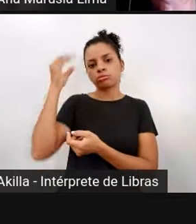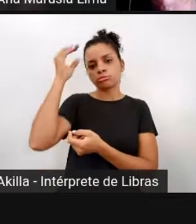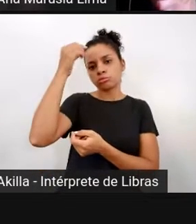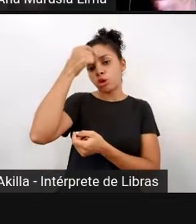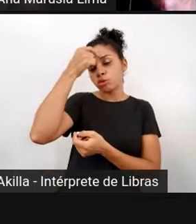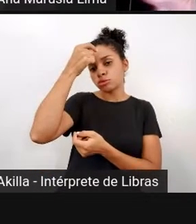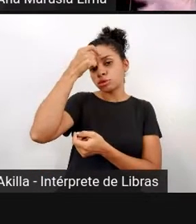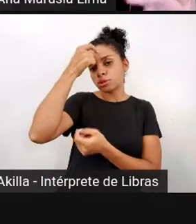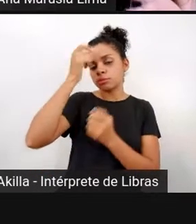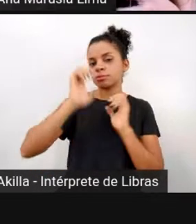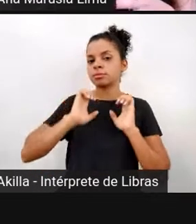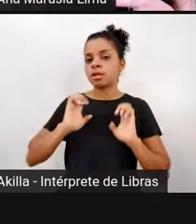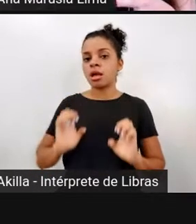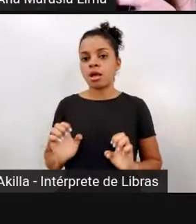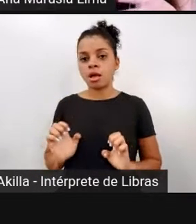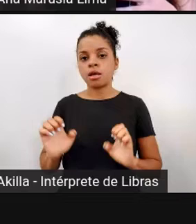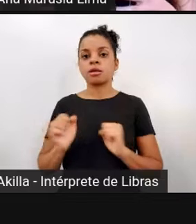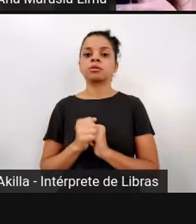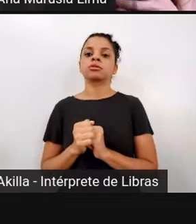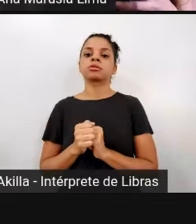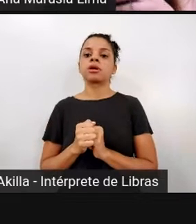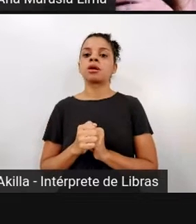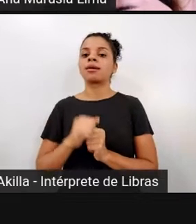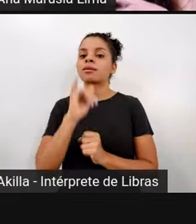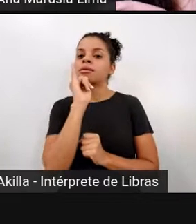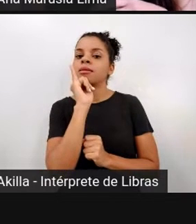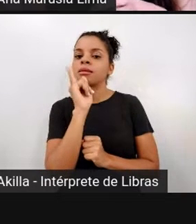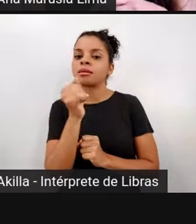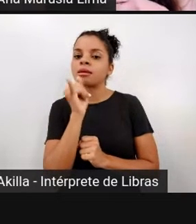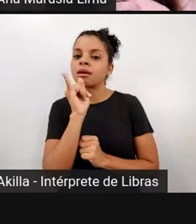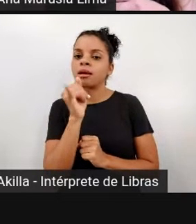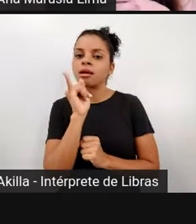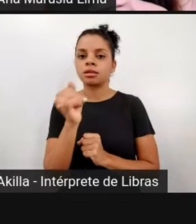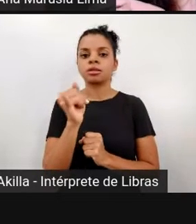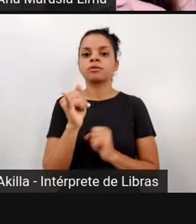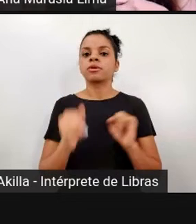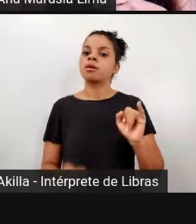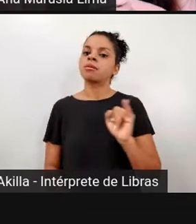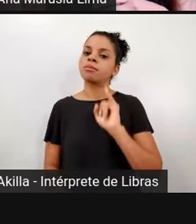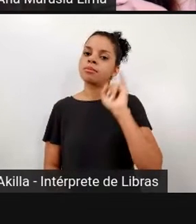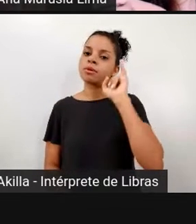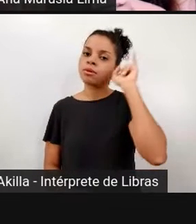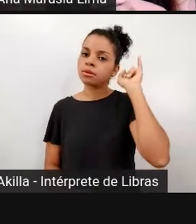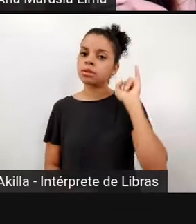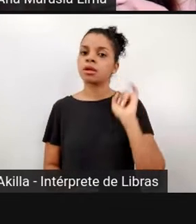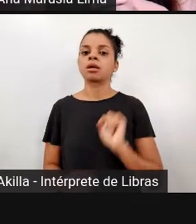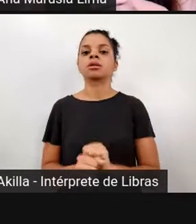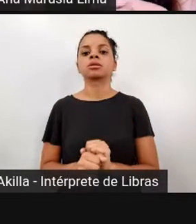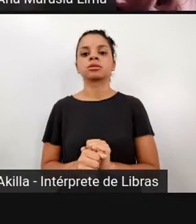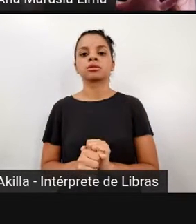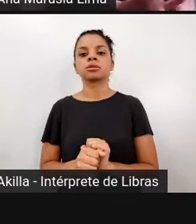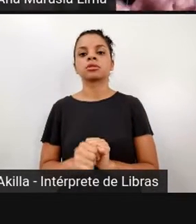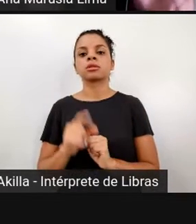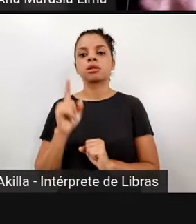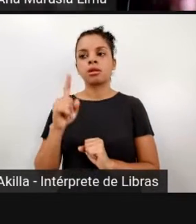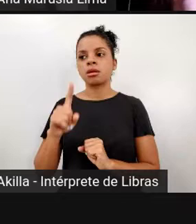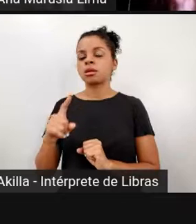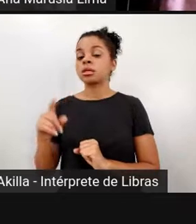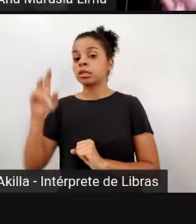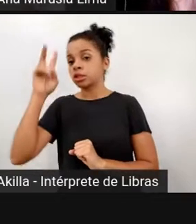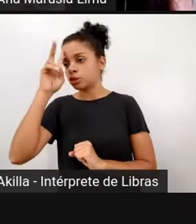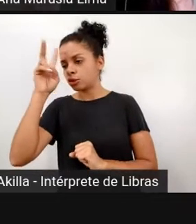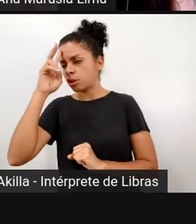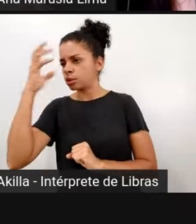valorização da narrativa que o infotenimento traz seria uma nova versão, uma outra versão da mesma história séria, sem que